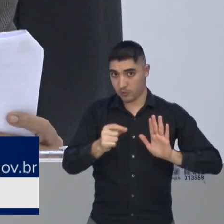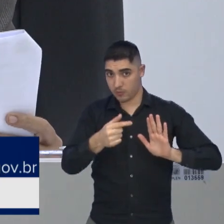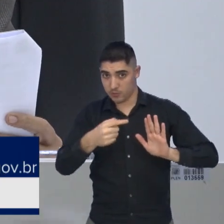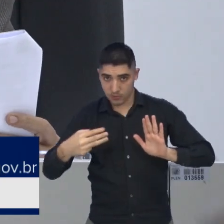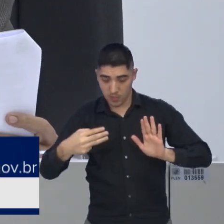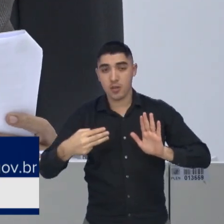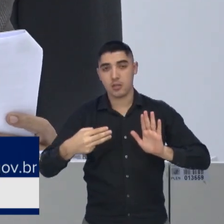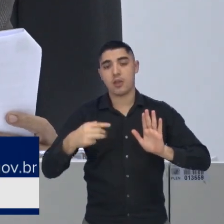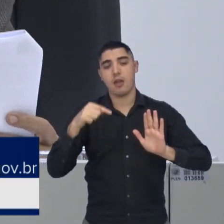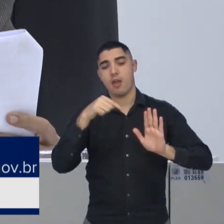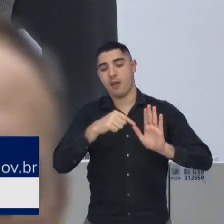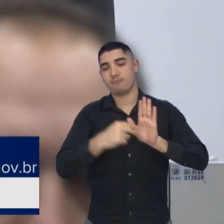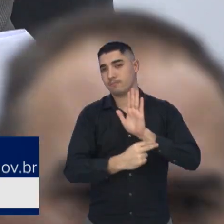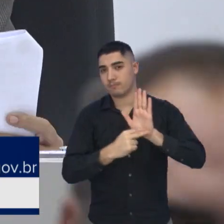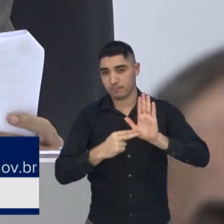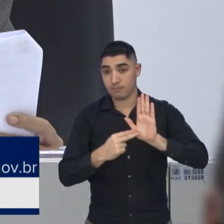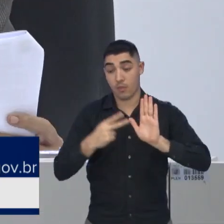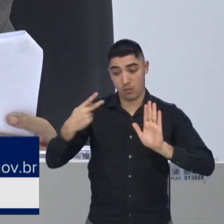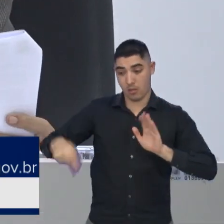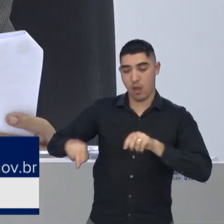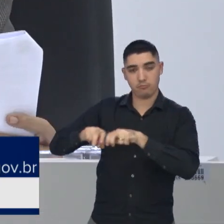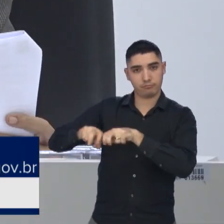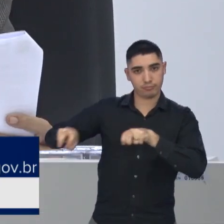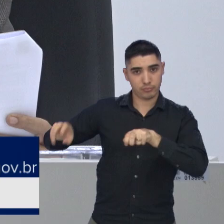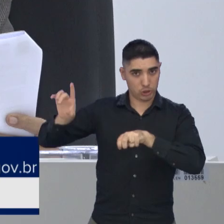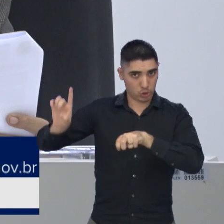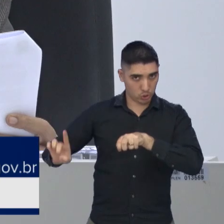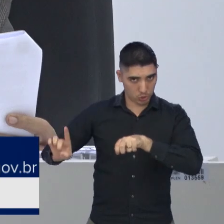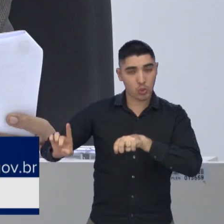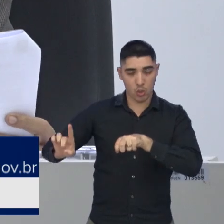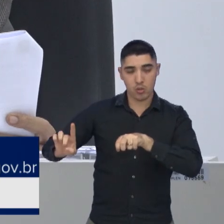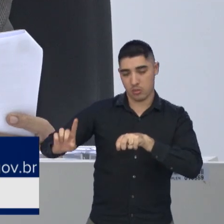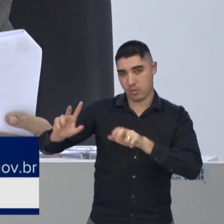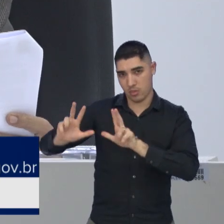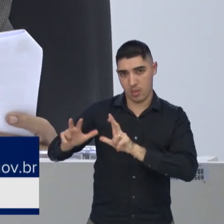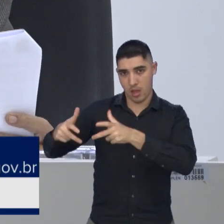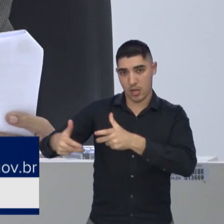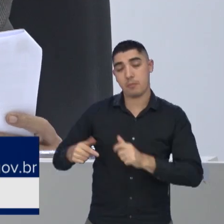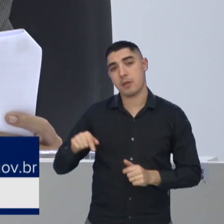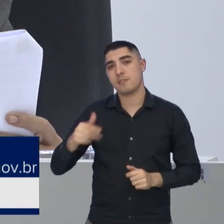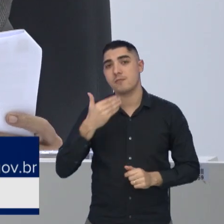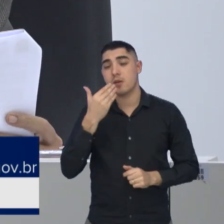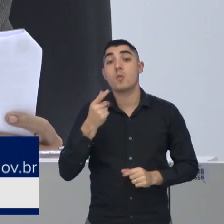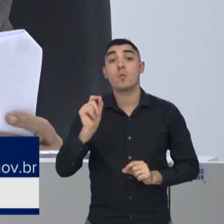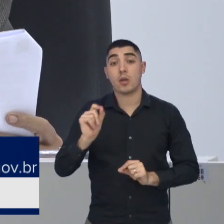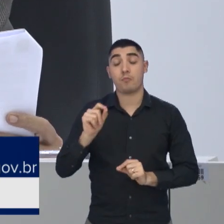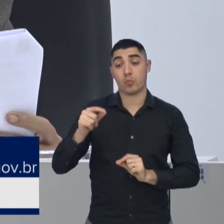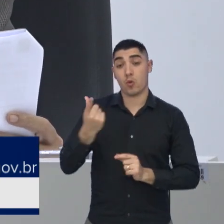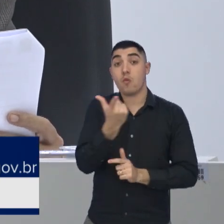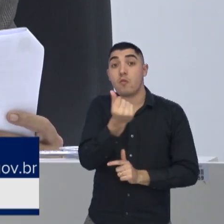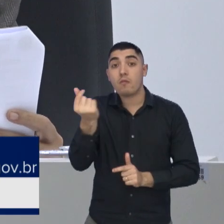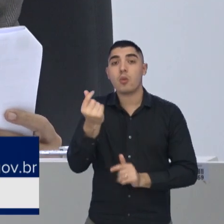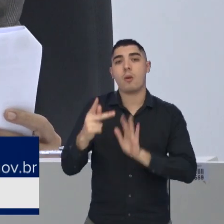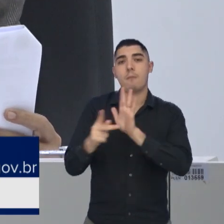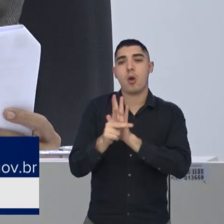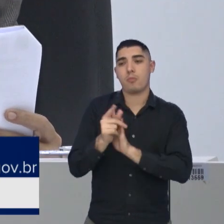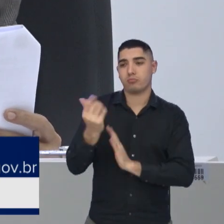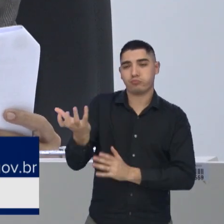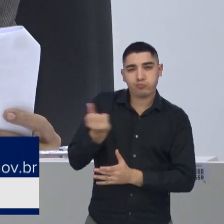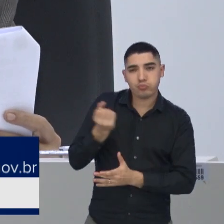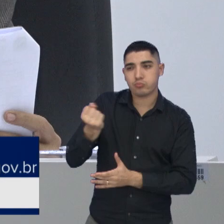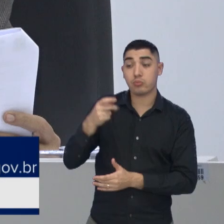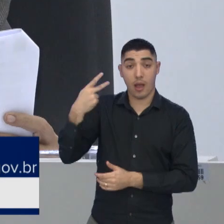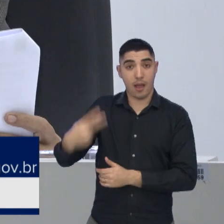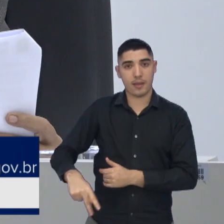362/2023. Autoria da mesa diretora. Dispõe sobre a fixação dos valores da Bolsa Auxílio dos estagiários